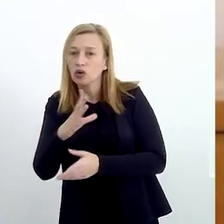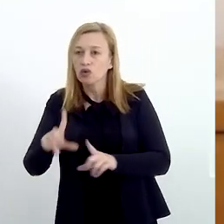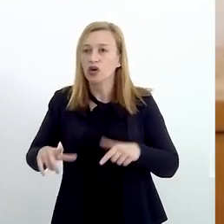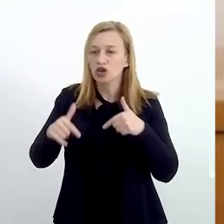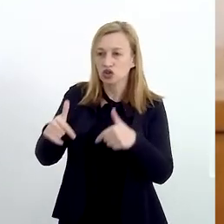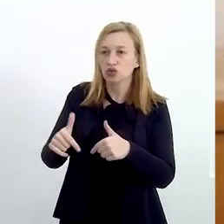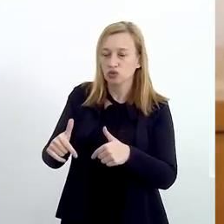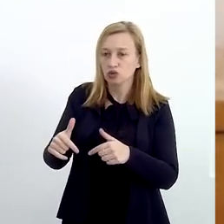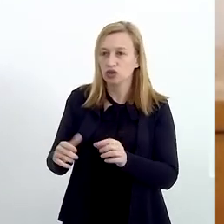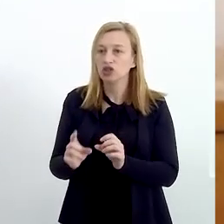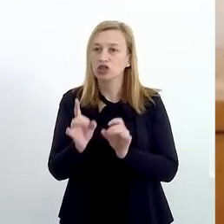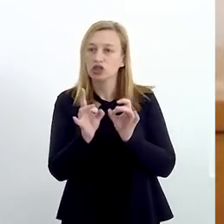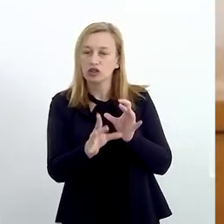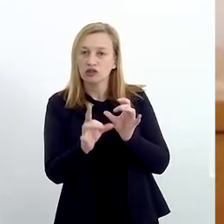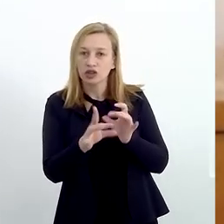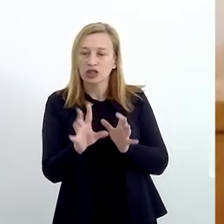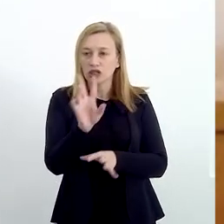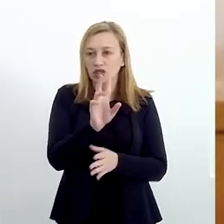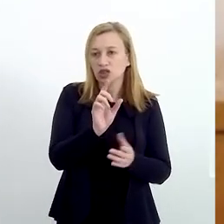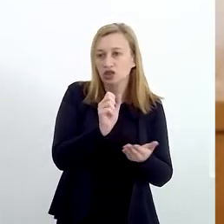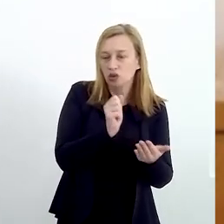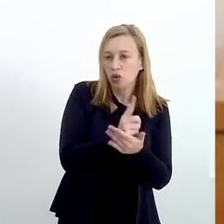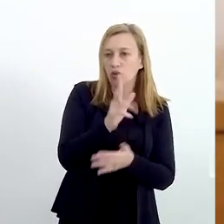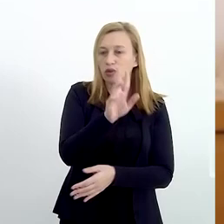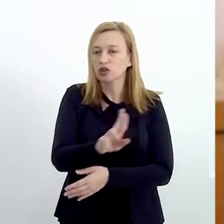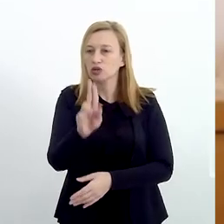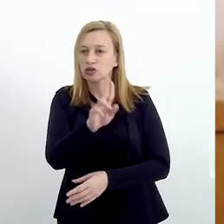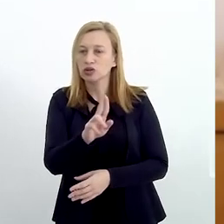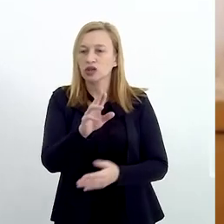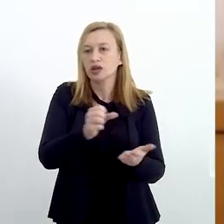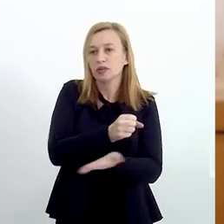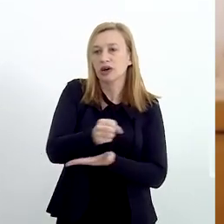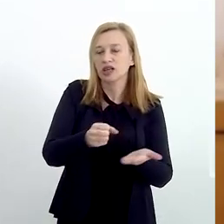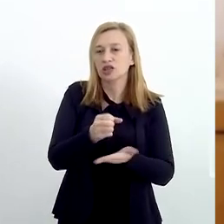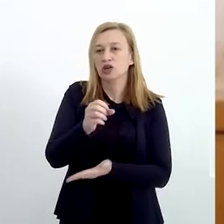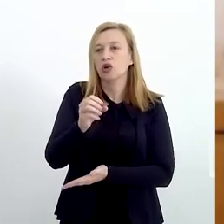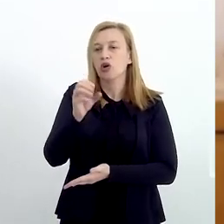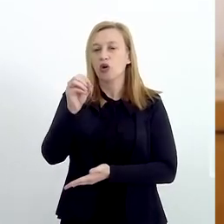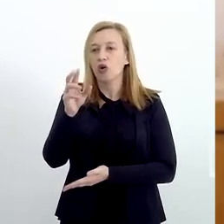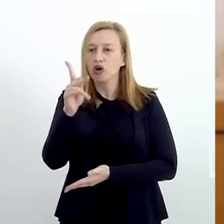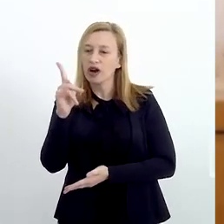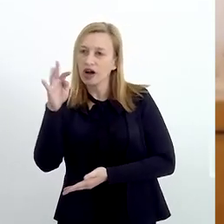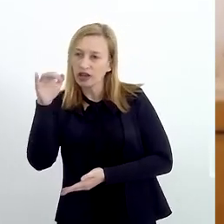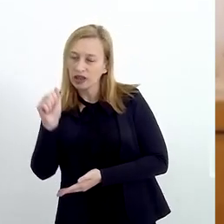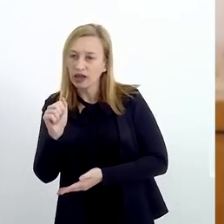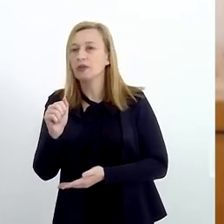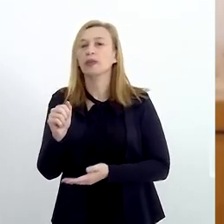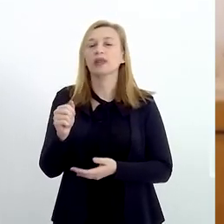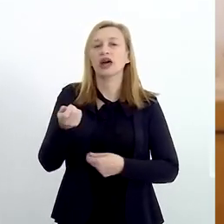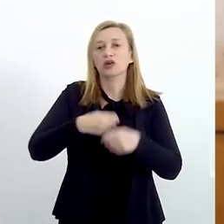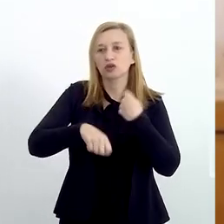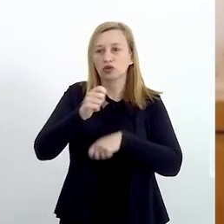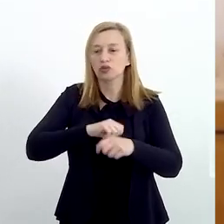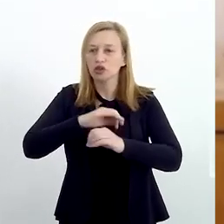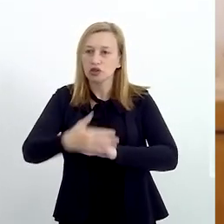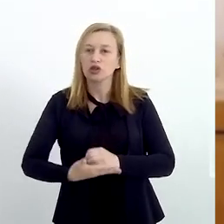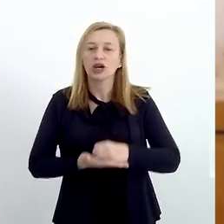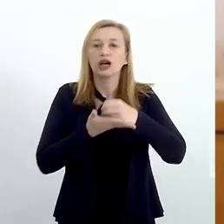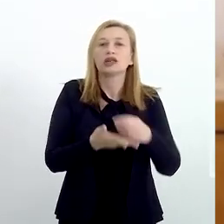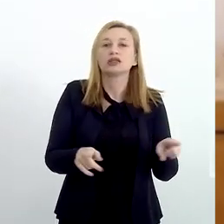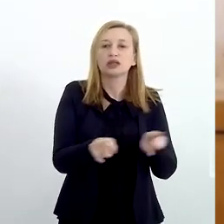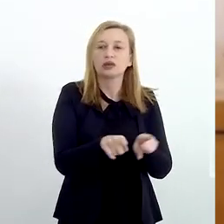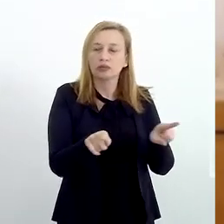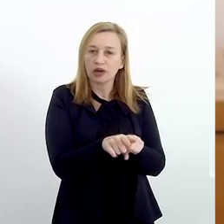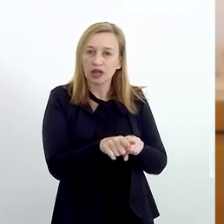forma de consumir produtos de base orgânica da economia sustentável em terceira situação ele também